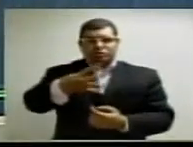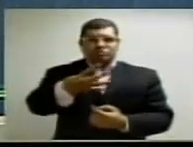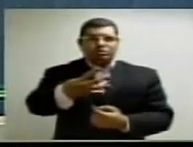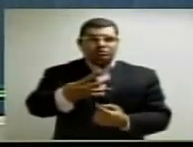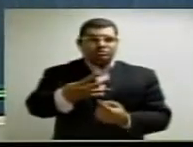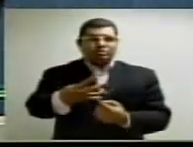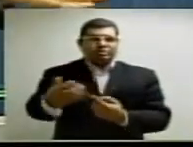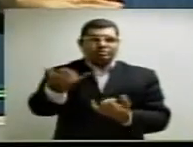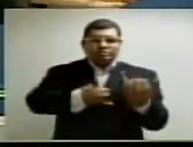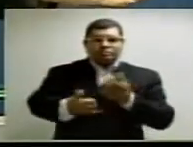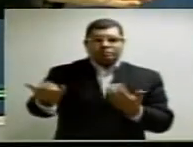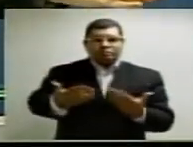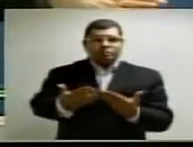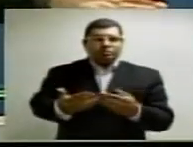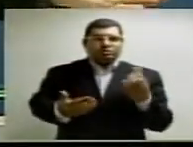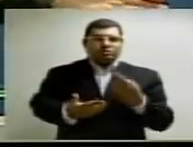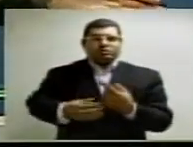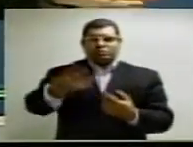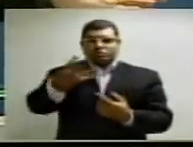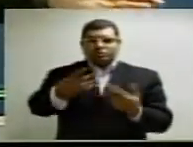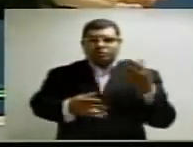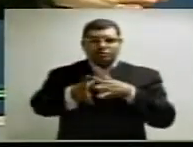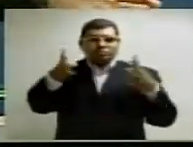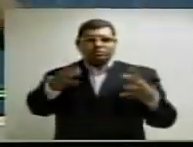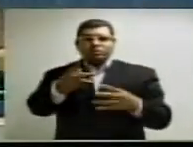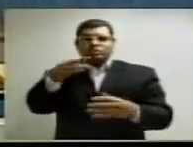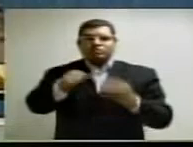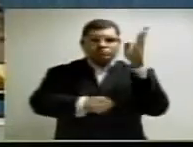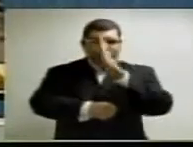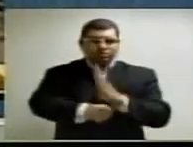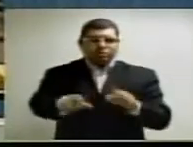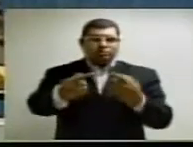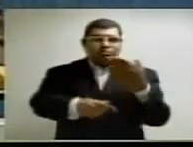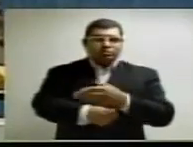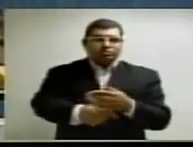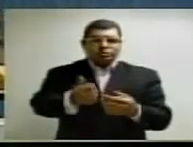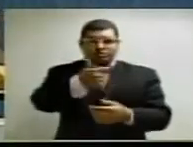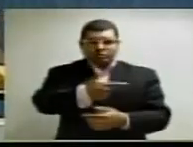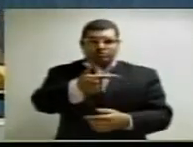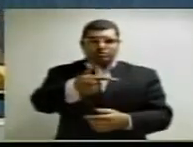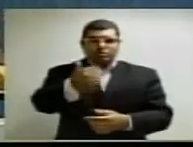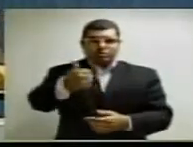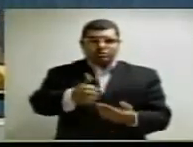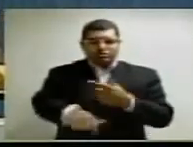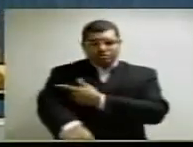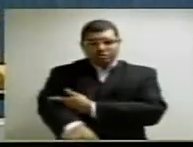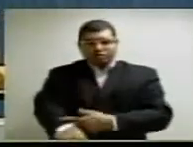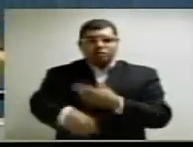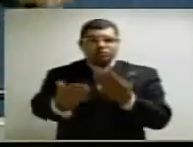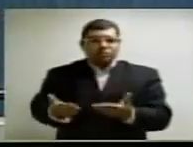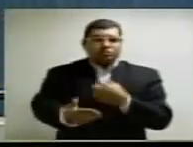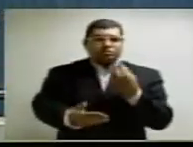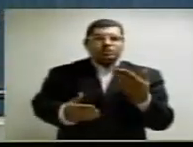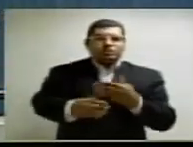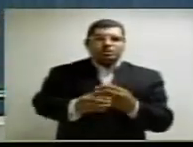em arrecadação per capita. Nós somos o 4º maior PIB do país, mas somos a 21ª educação.